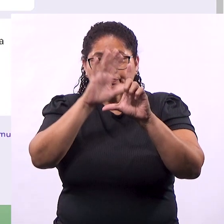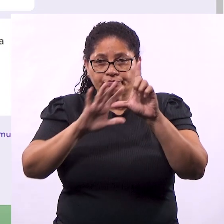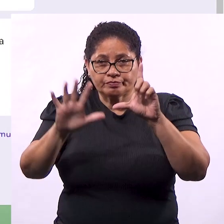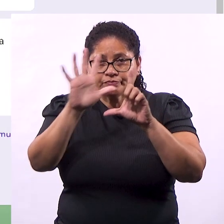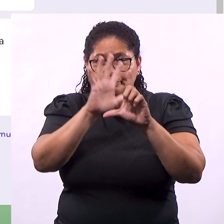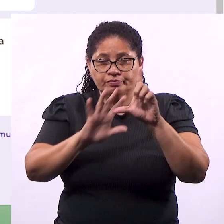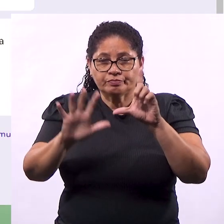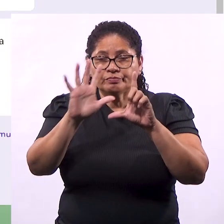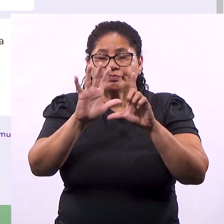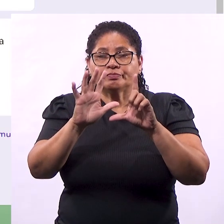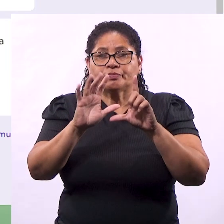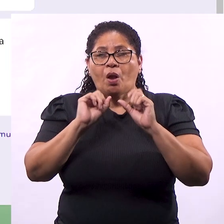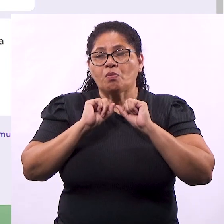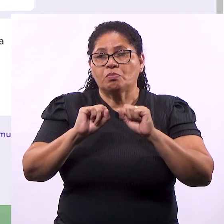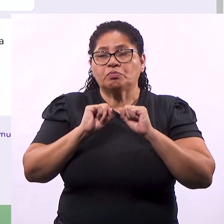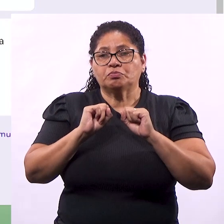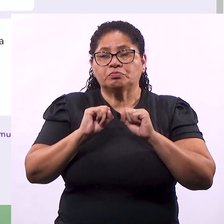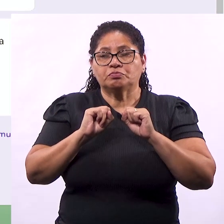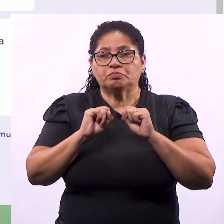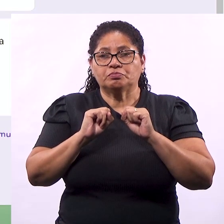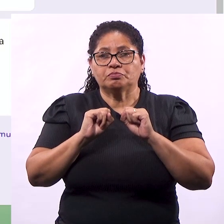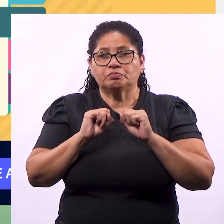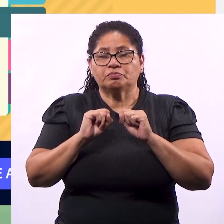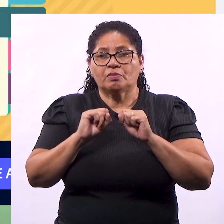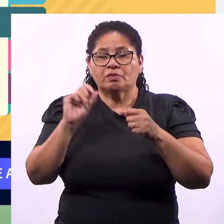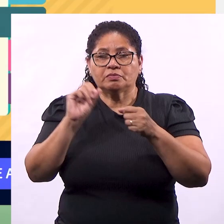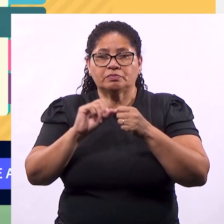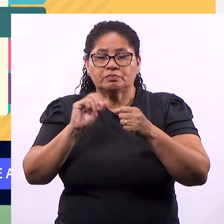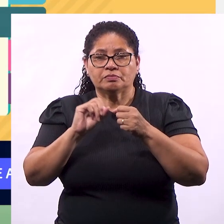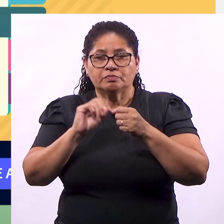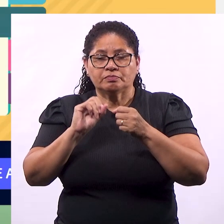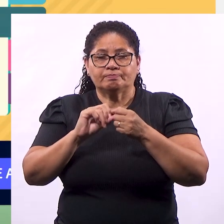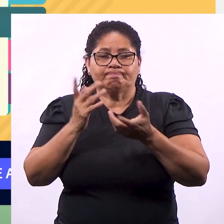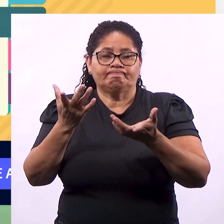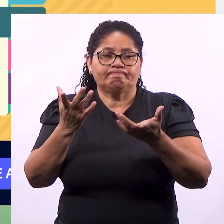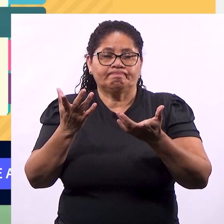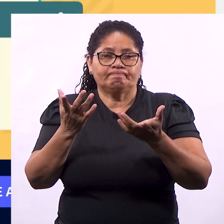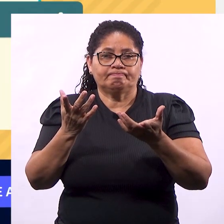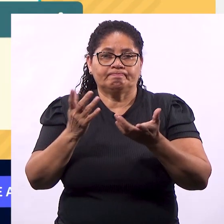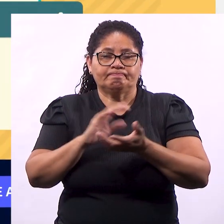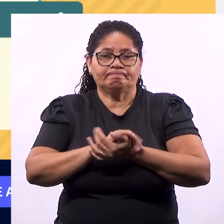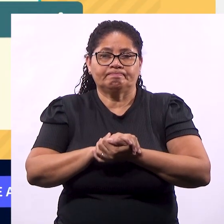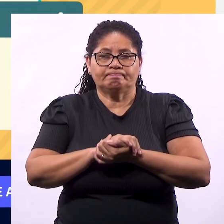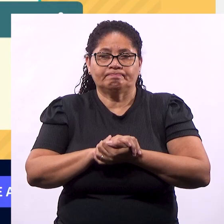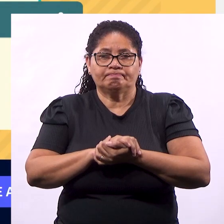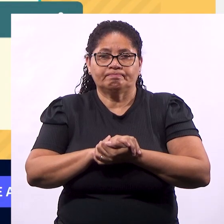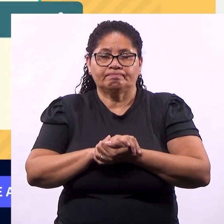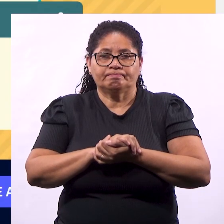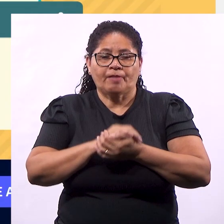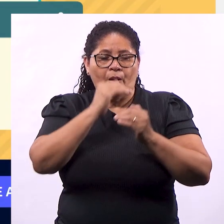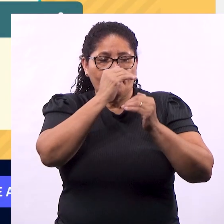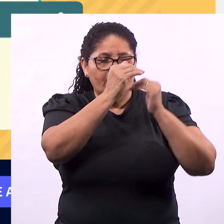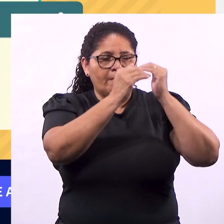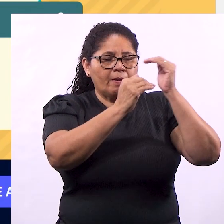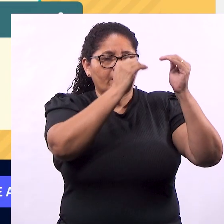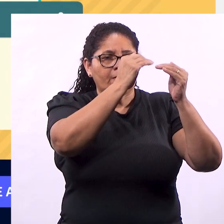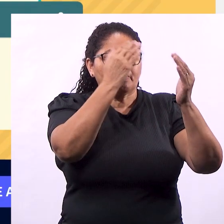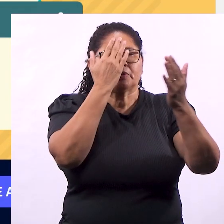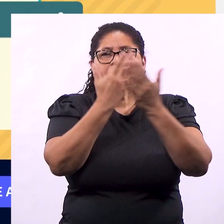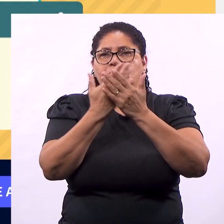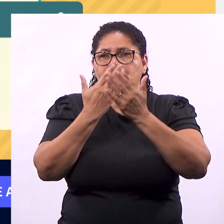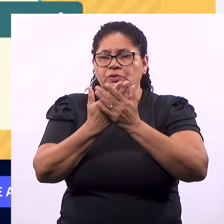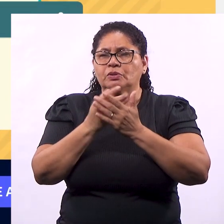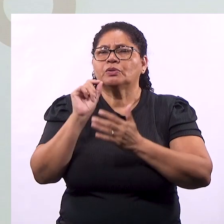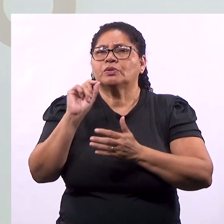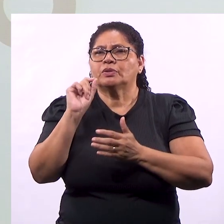no ambiente virtual para que vocês possam que para que vocês possam fazer a construção do